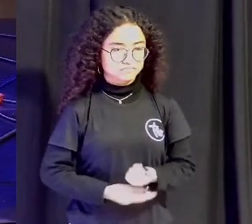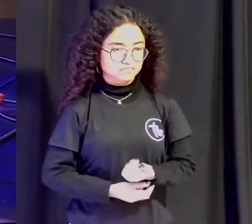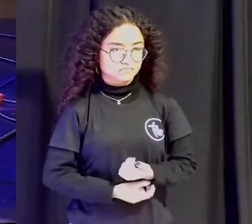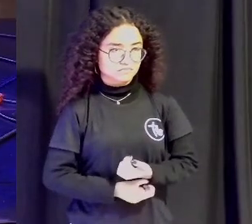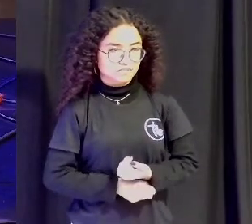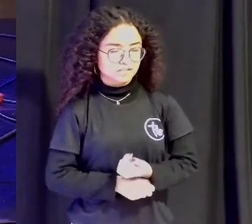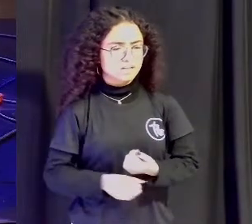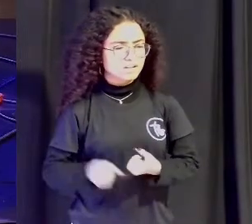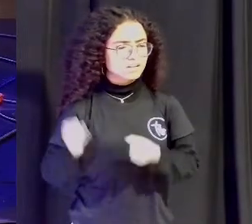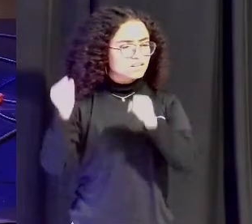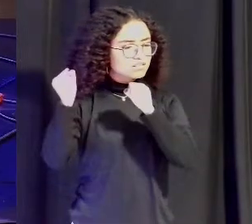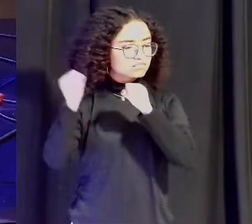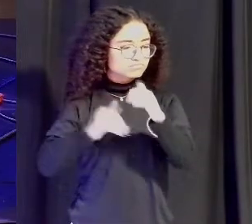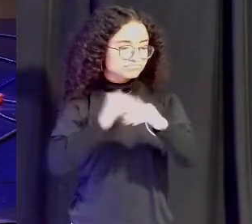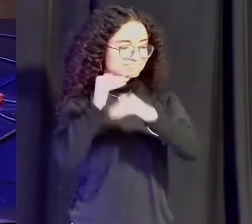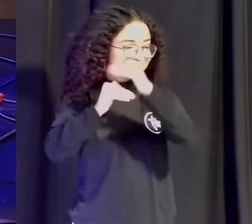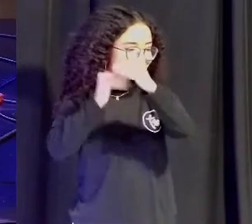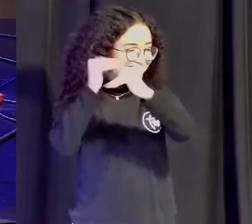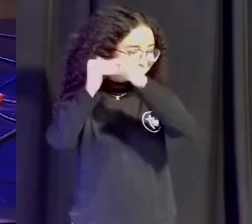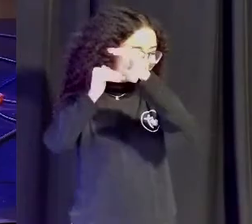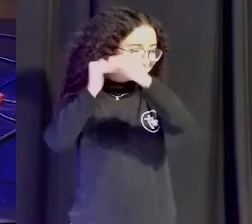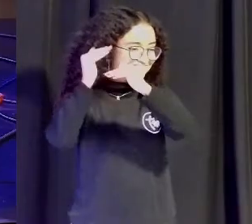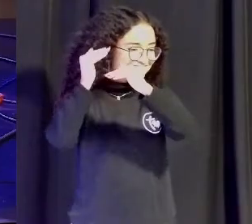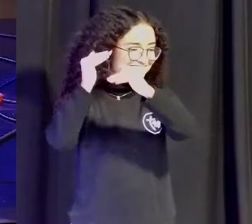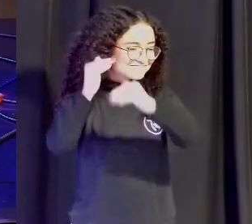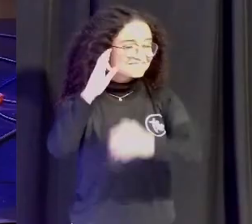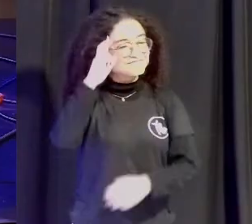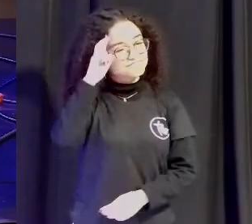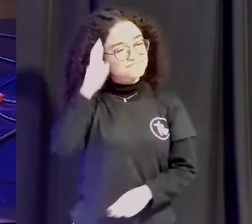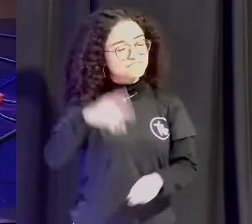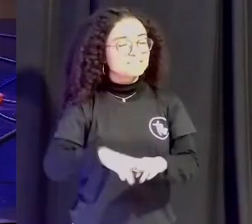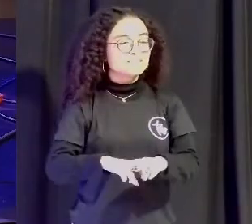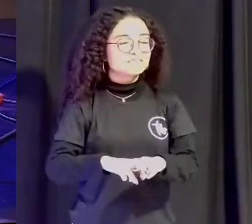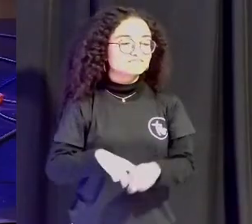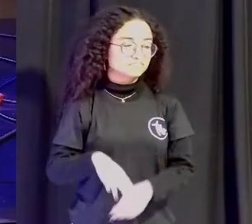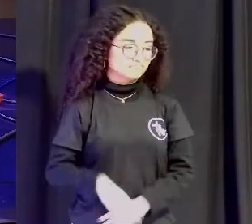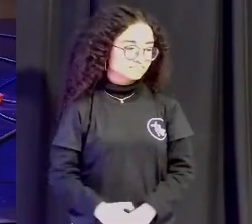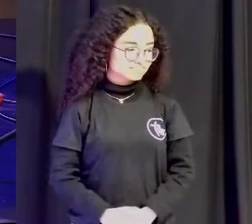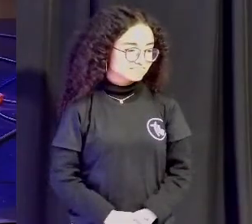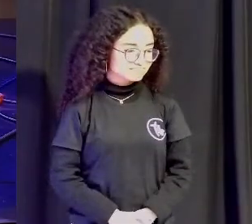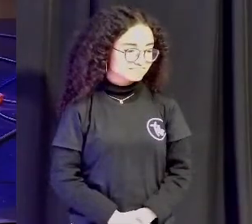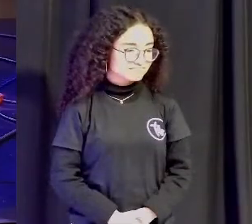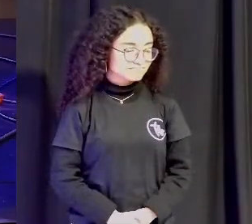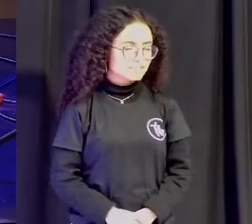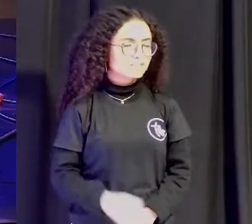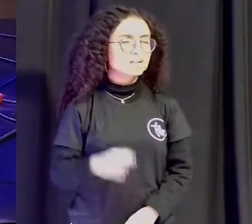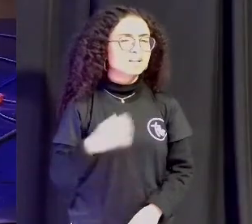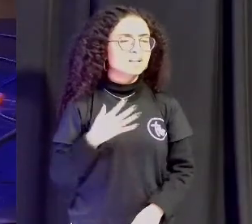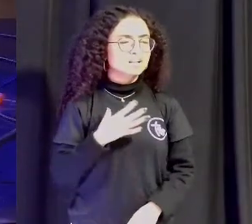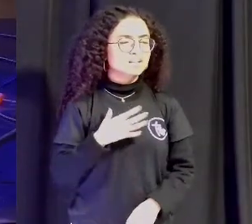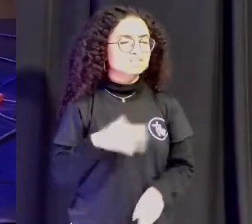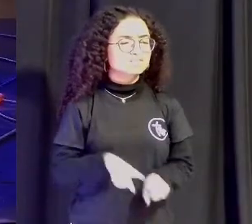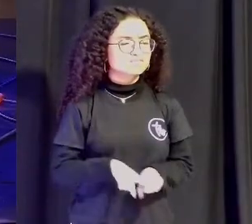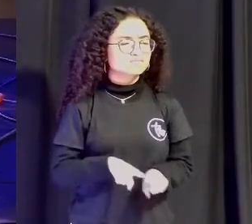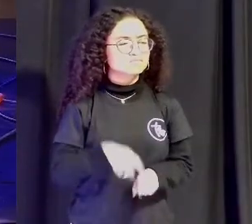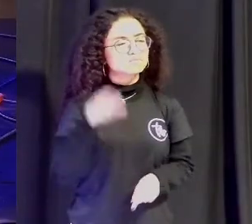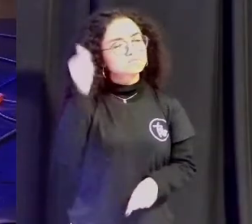sejam edificados pelo Senhor, convencidos pelo teu Espírito,